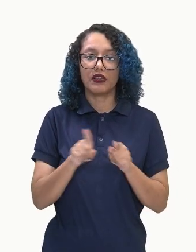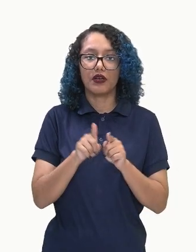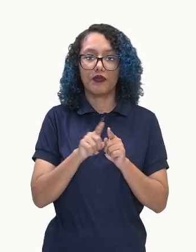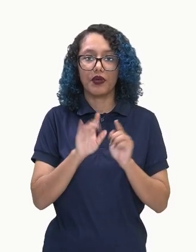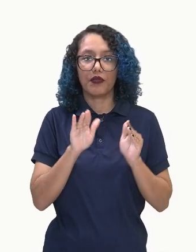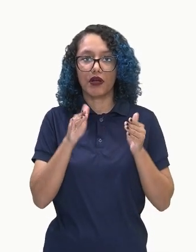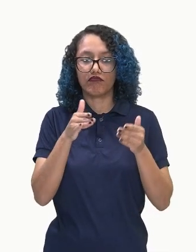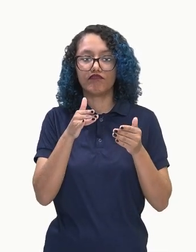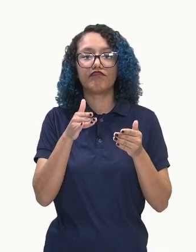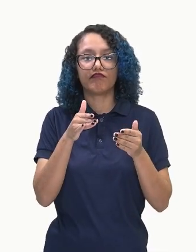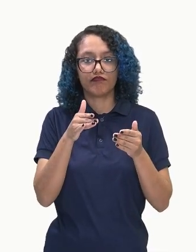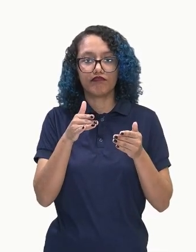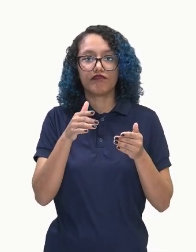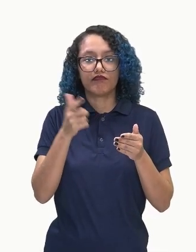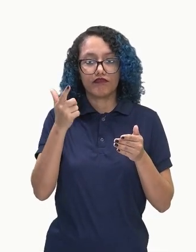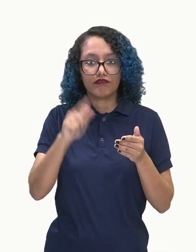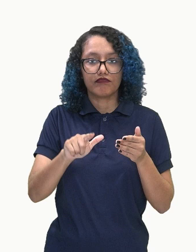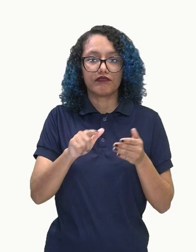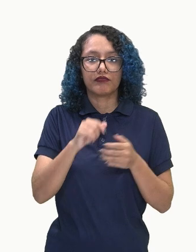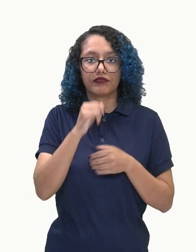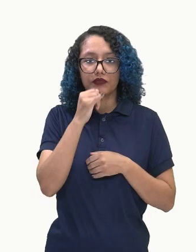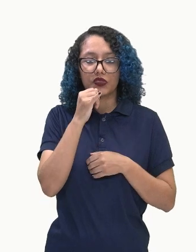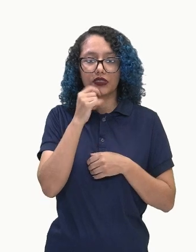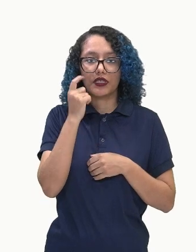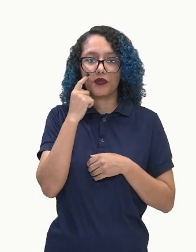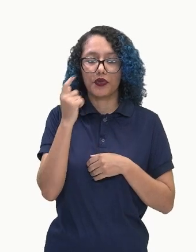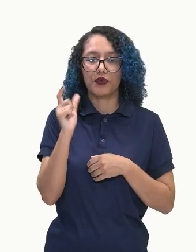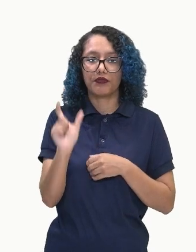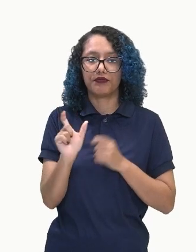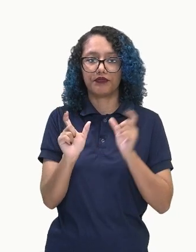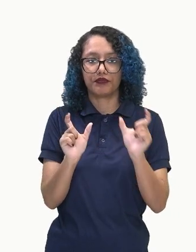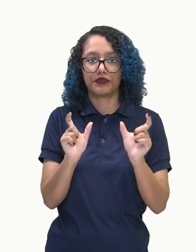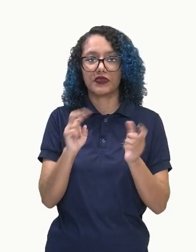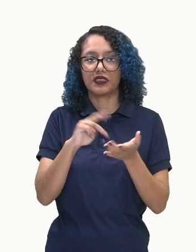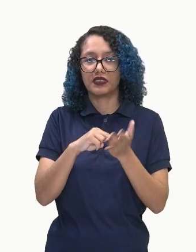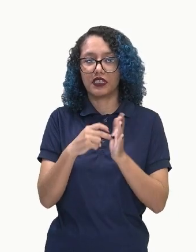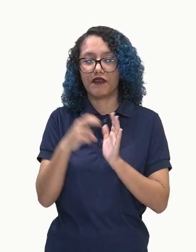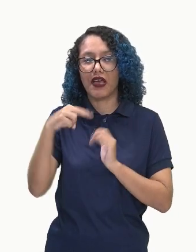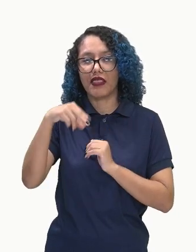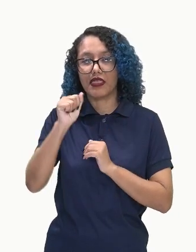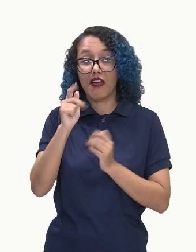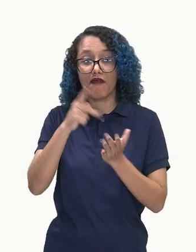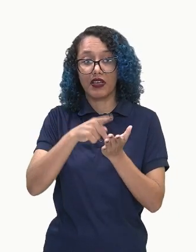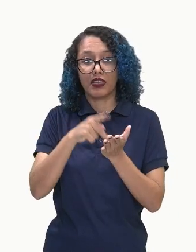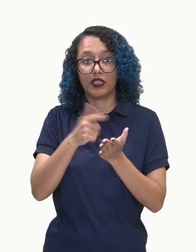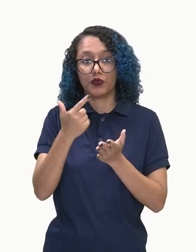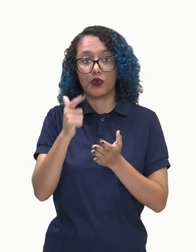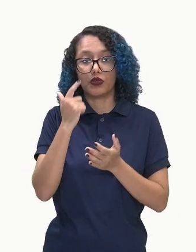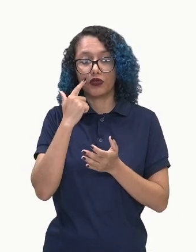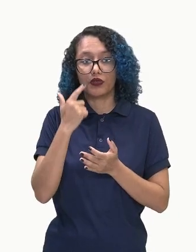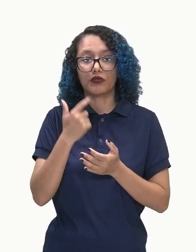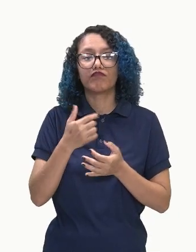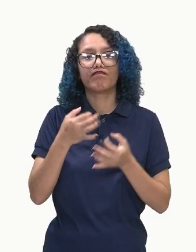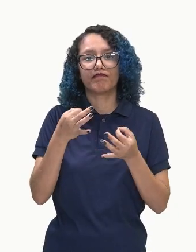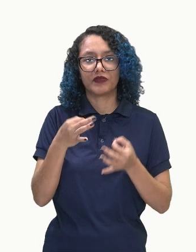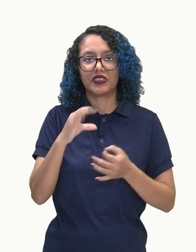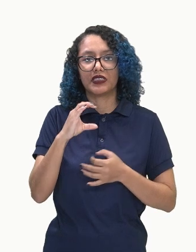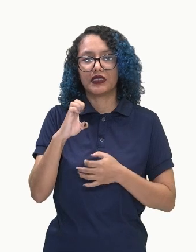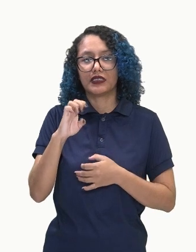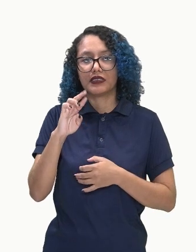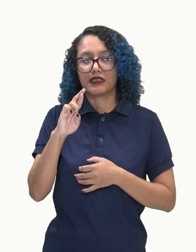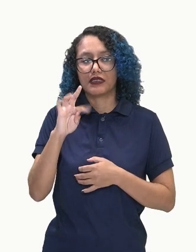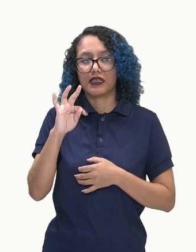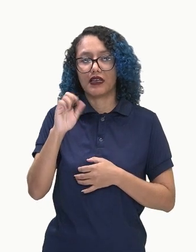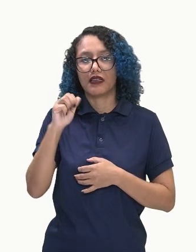um ponto, eu tenho esses dois exemplos. Indeed, que significa na verdade, certainly, que significa certamente,